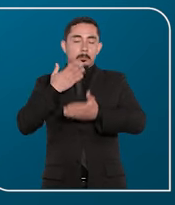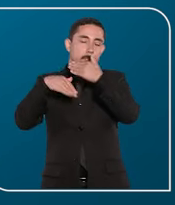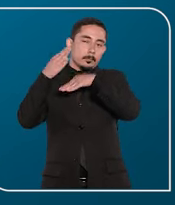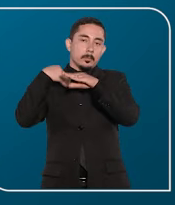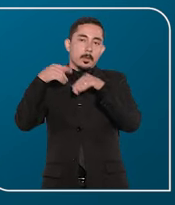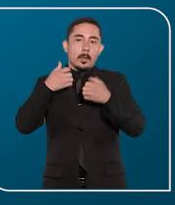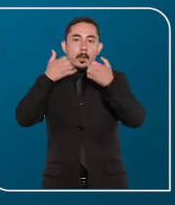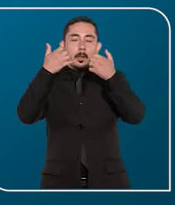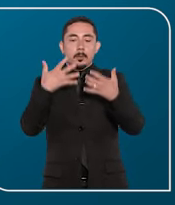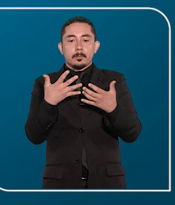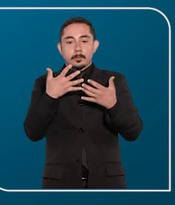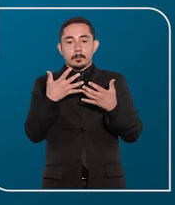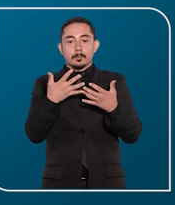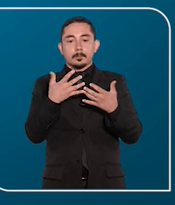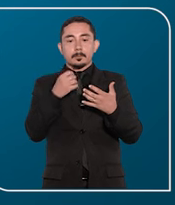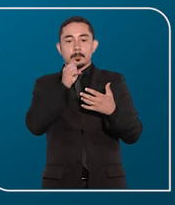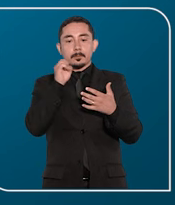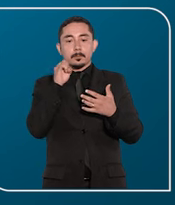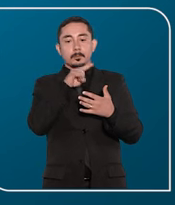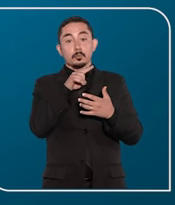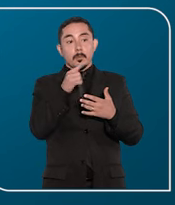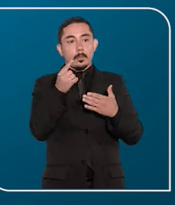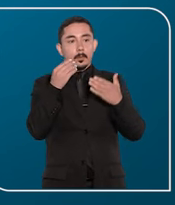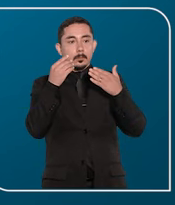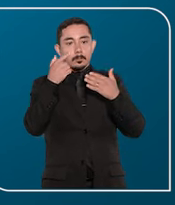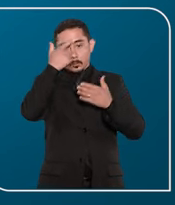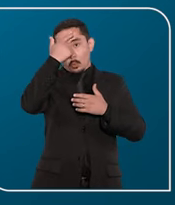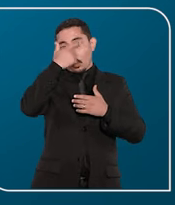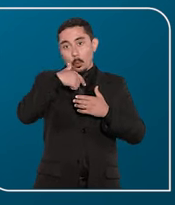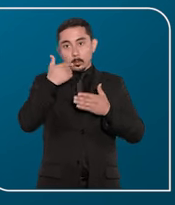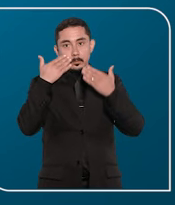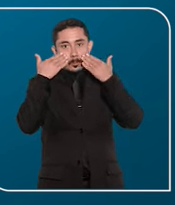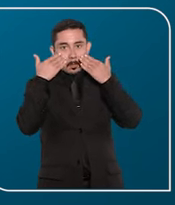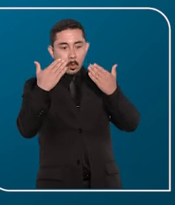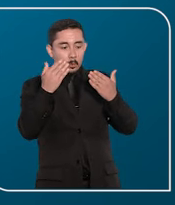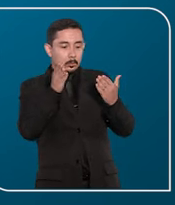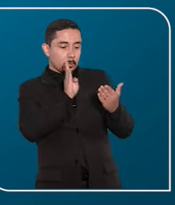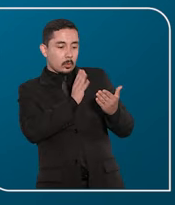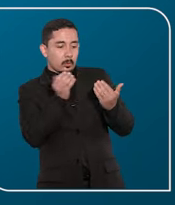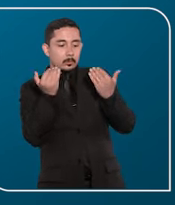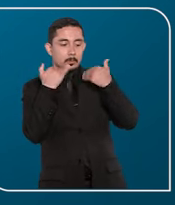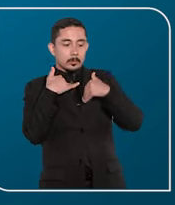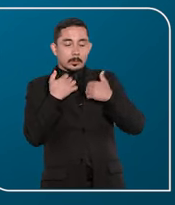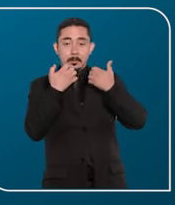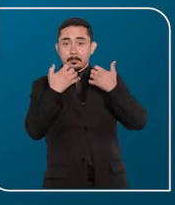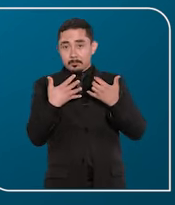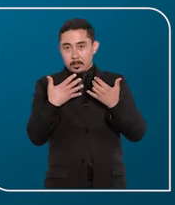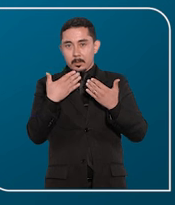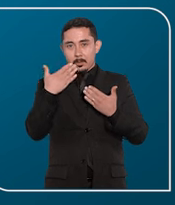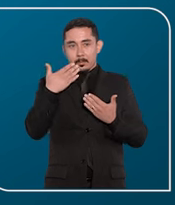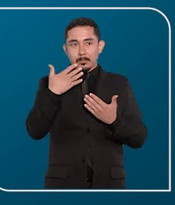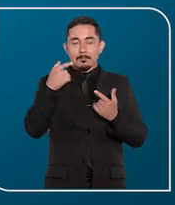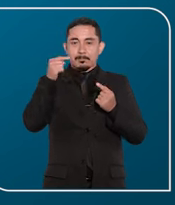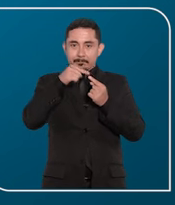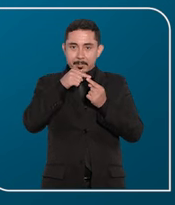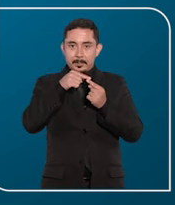diz: se o rosto estampasse o que o coração sente, tanta gente que ri talvez